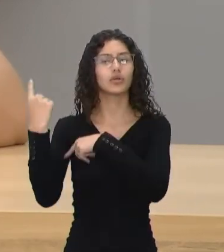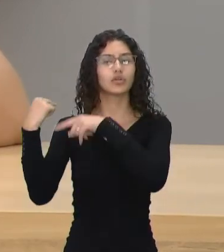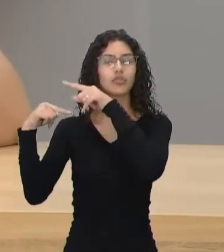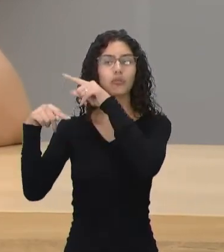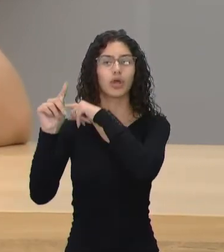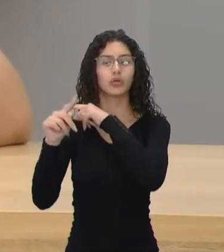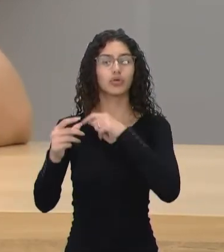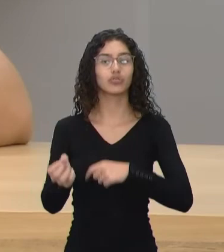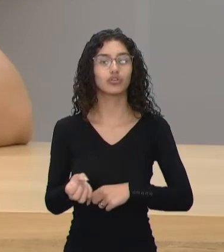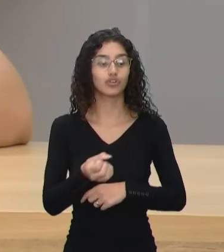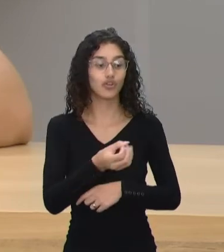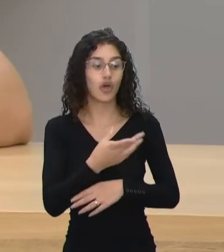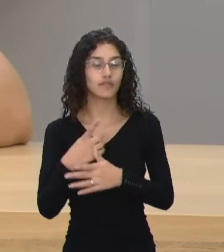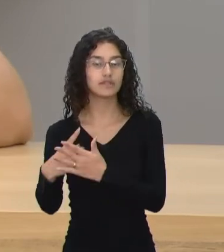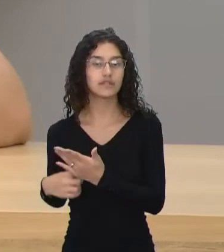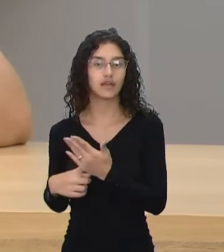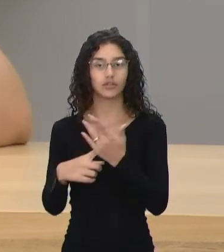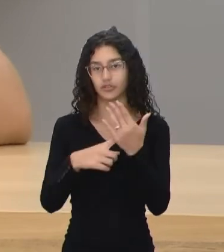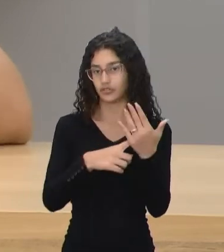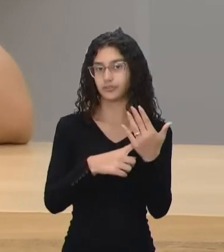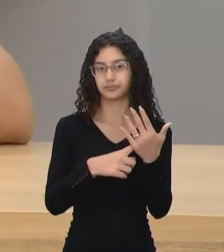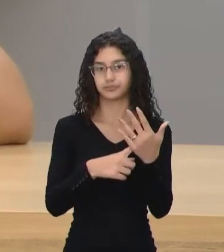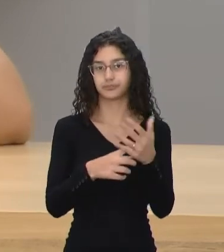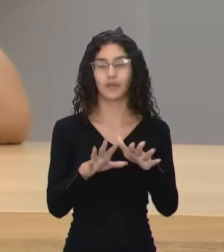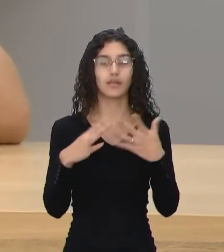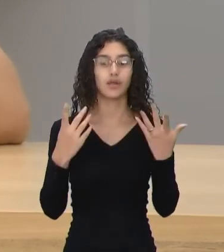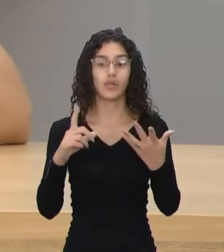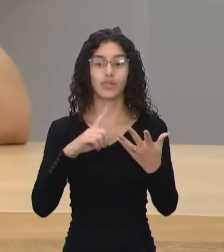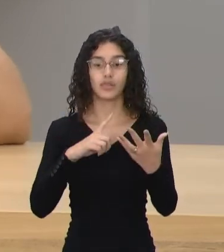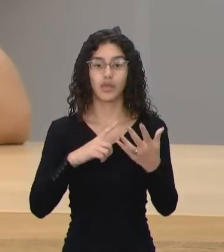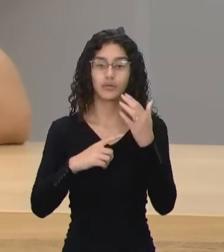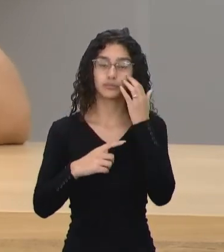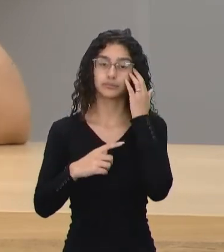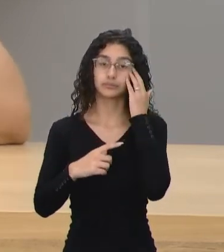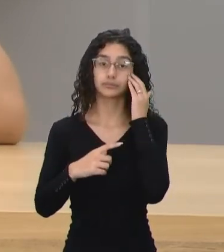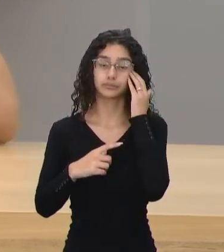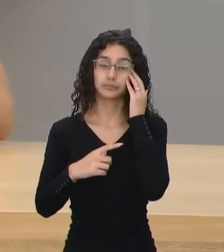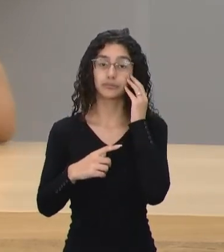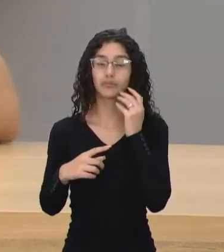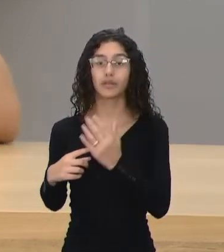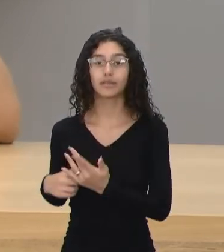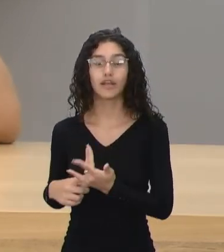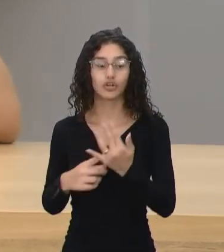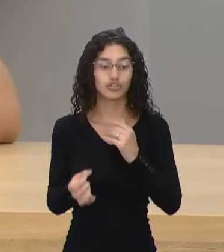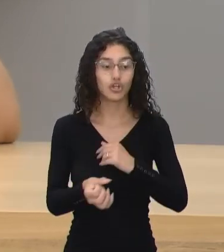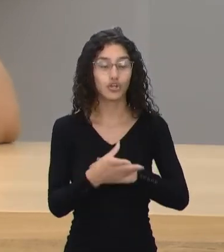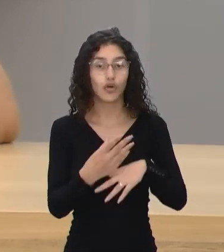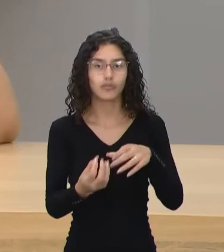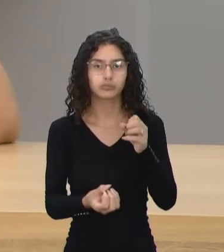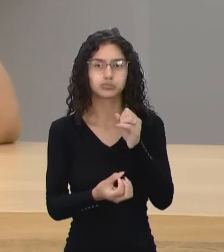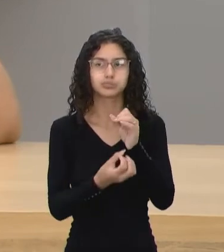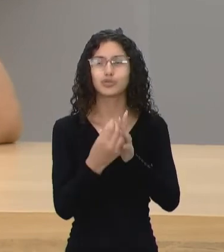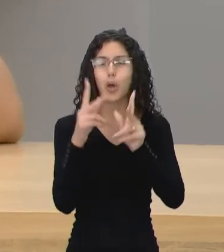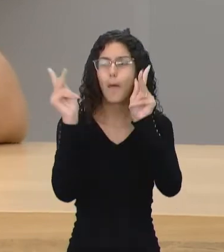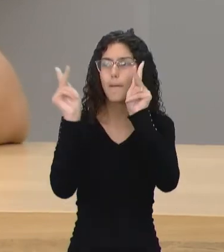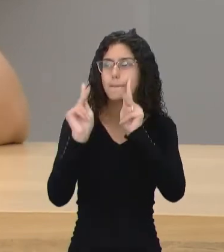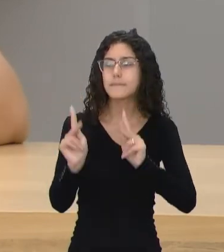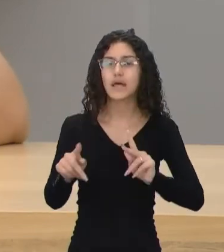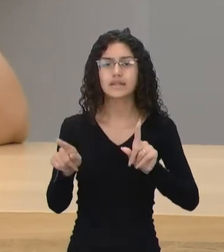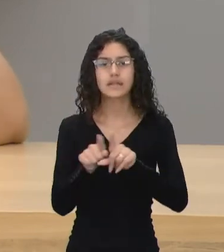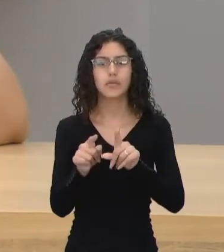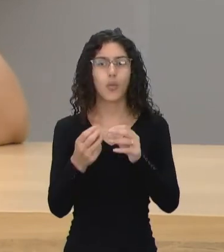de novas tecnologias. Então nós temos novas tecnologias surgindo, um período de paz e também um